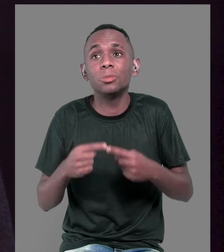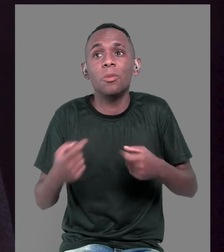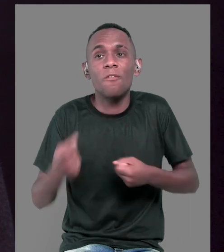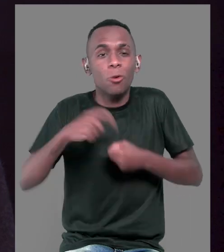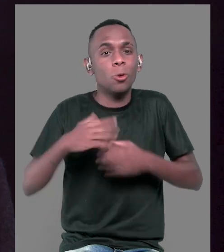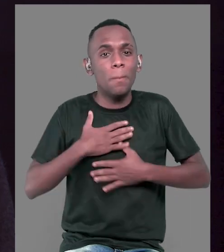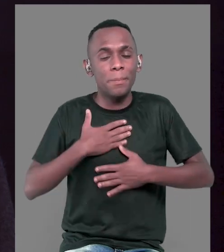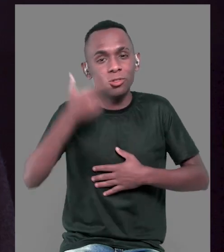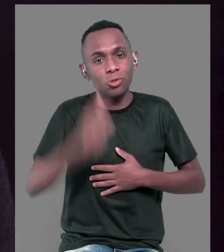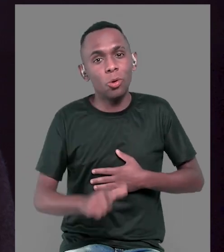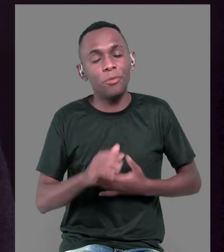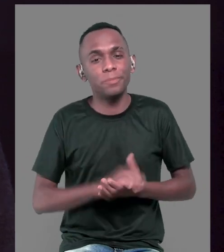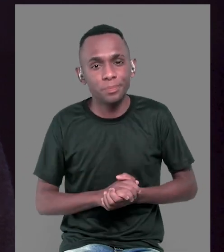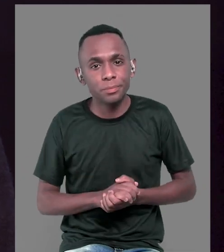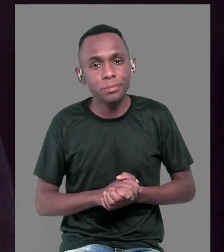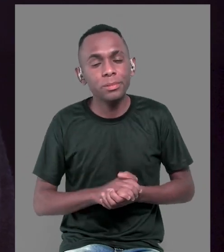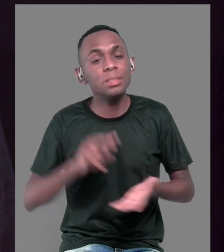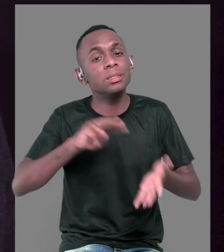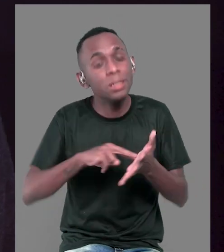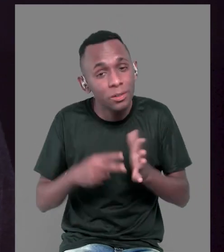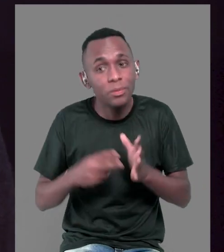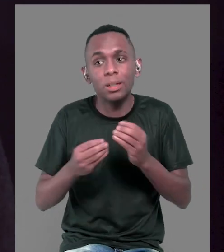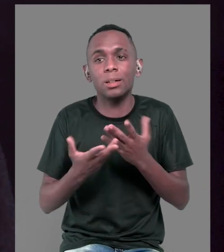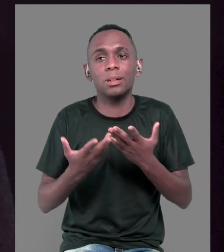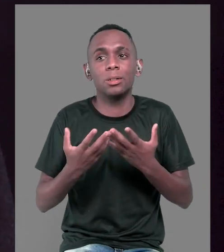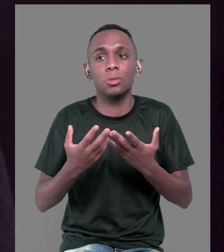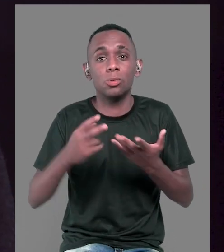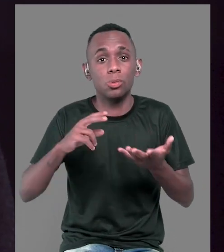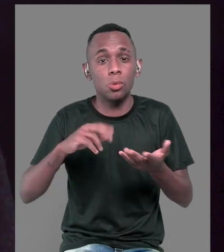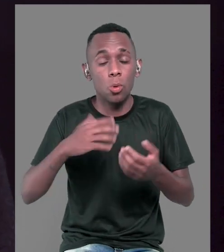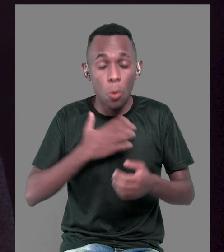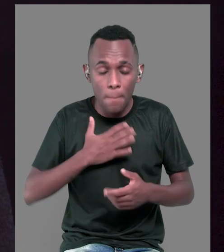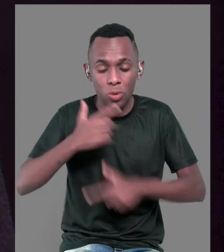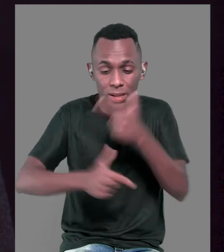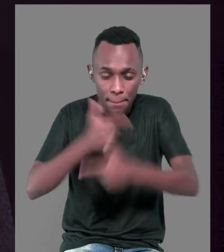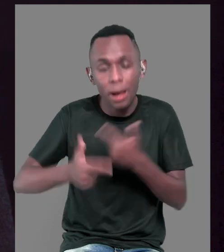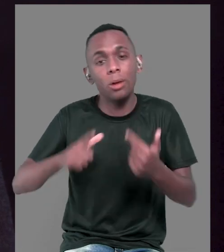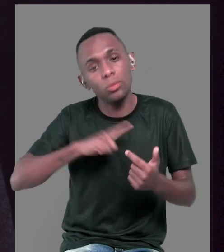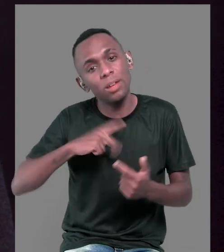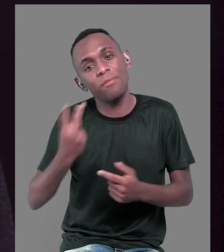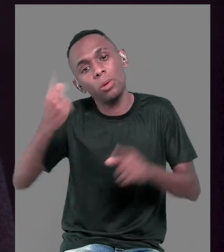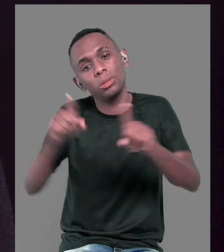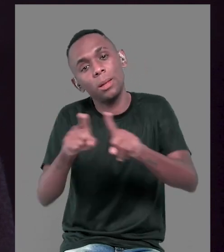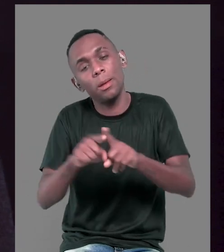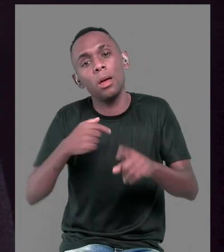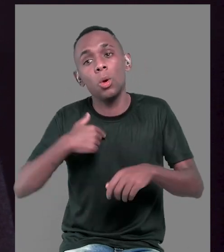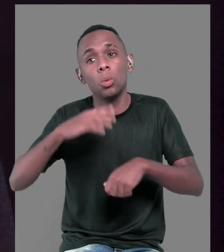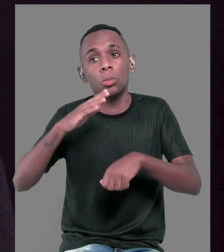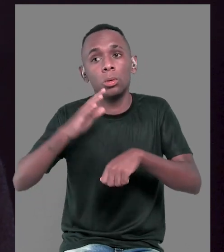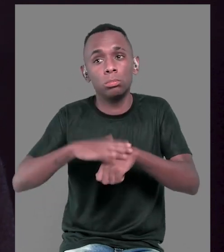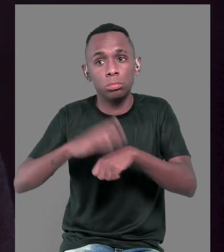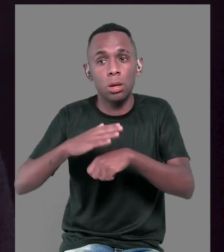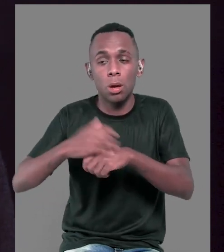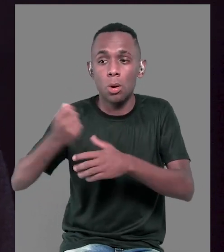Isso dá sentido ao trabalho que eu exerço. Eu sou uma pessoa paga para acreditar na